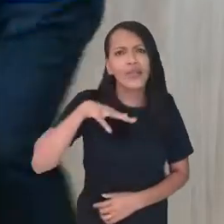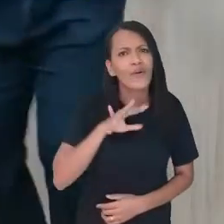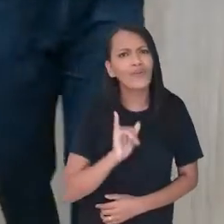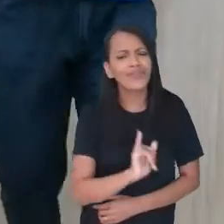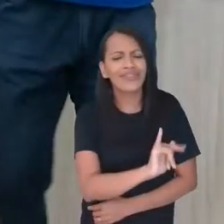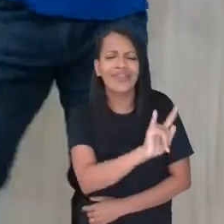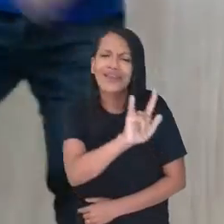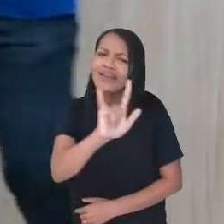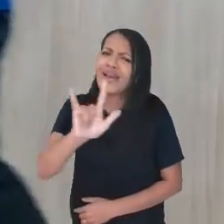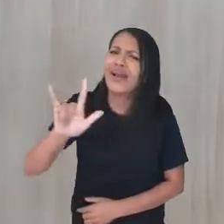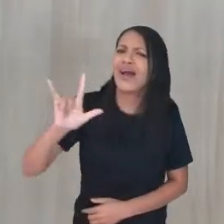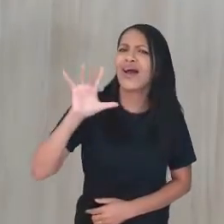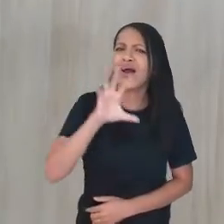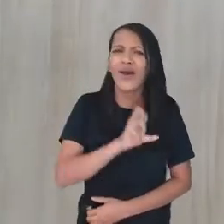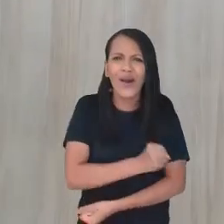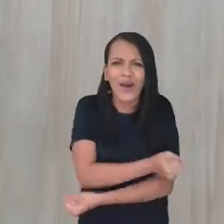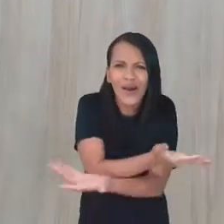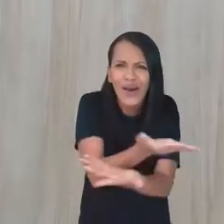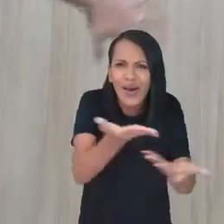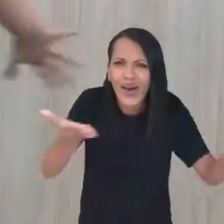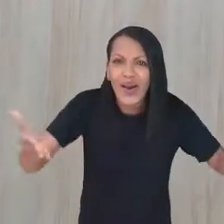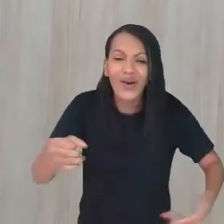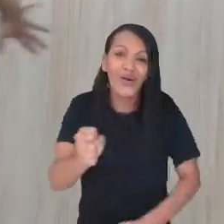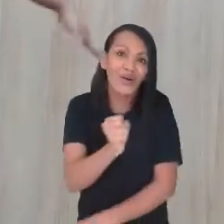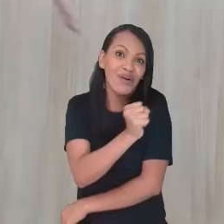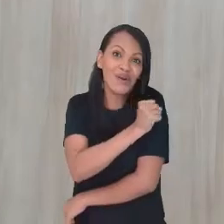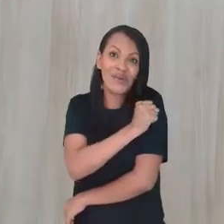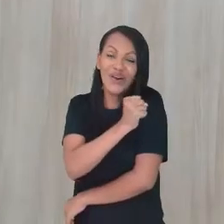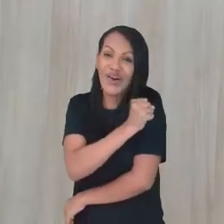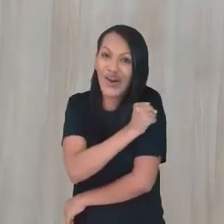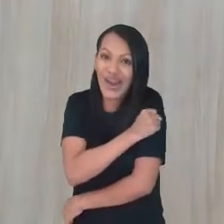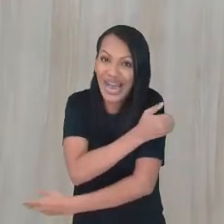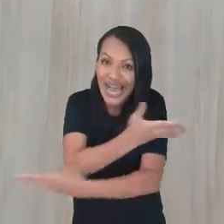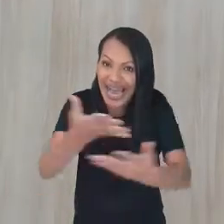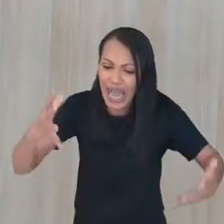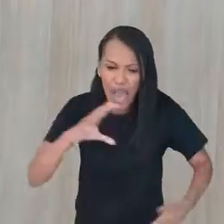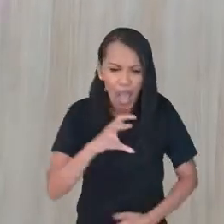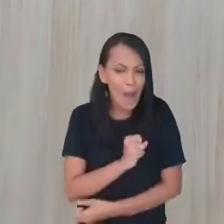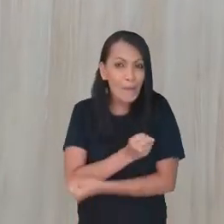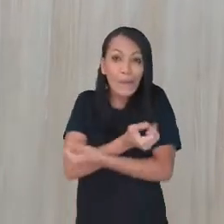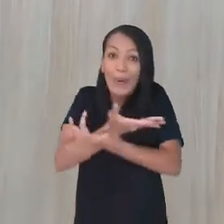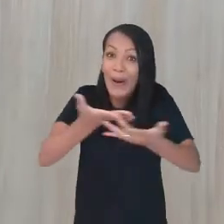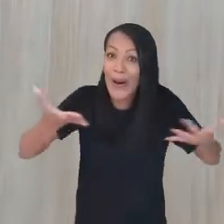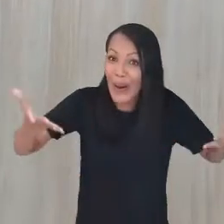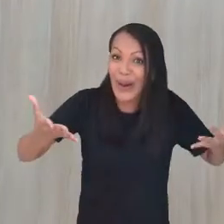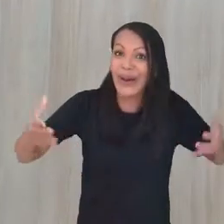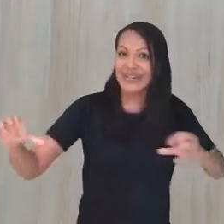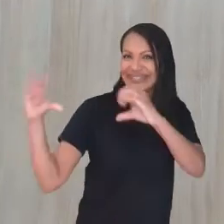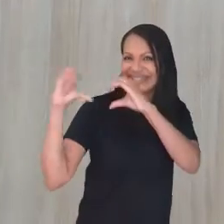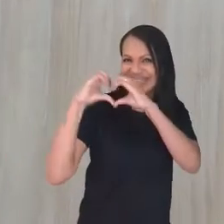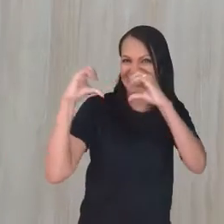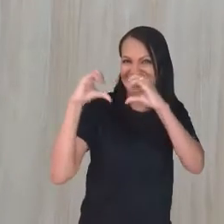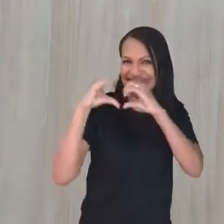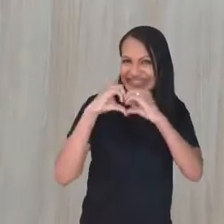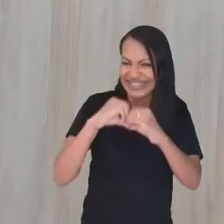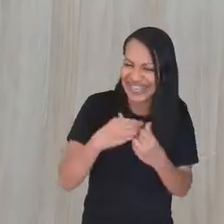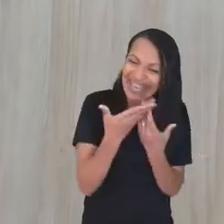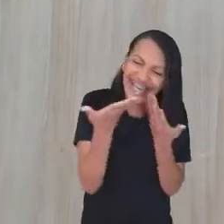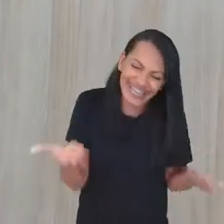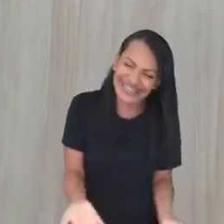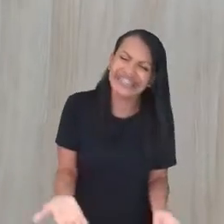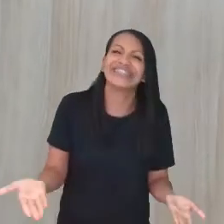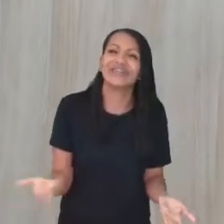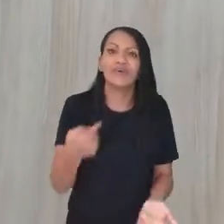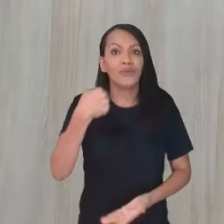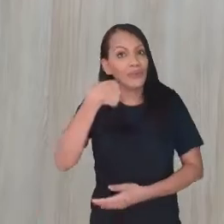te amo. 8º ano, meu amor, meus queridos. Estamos